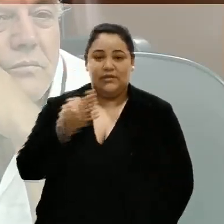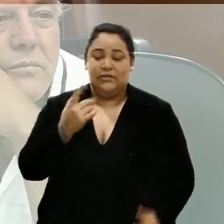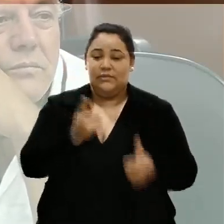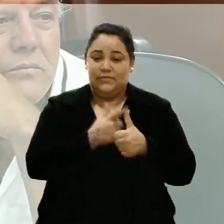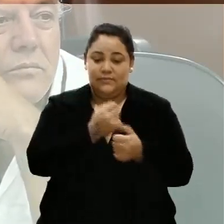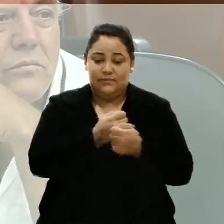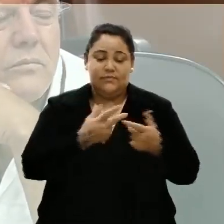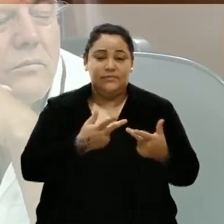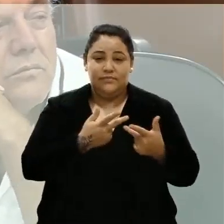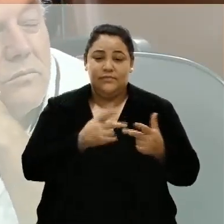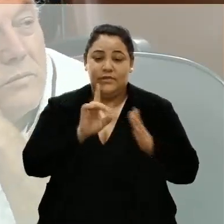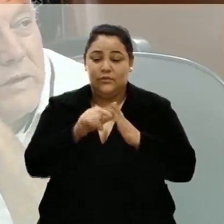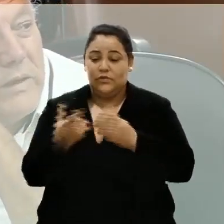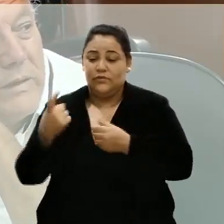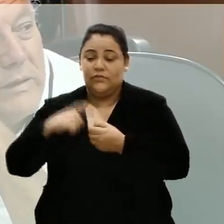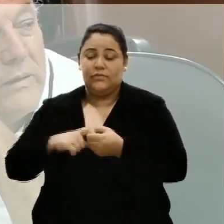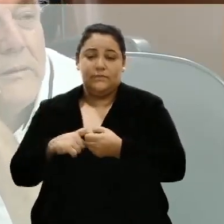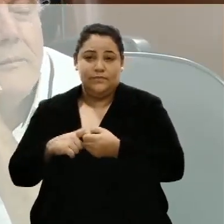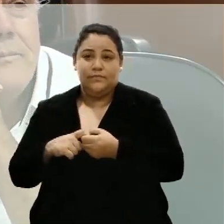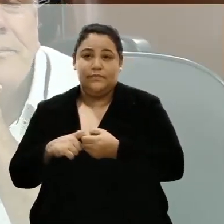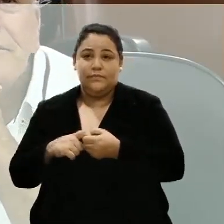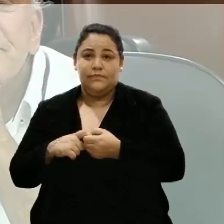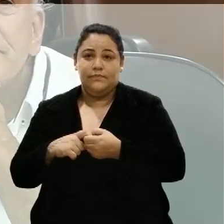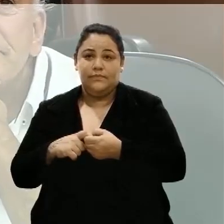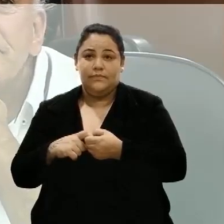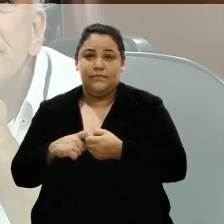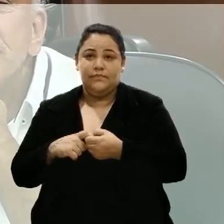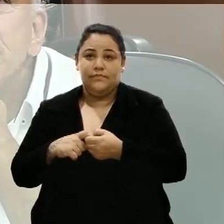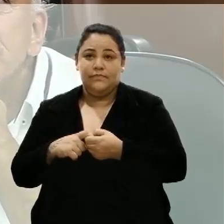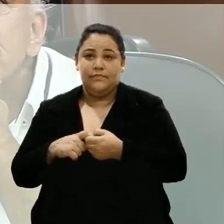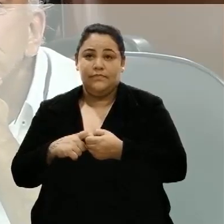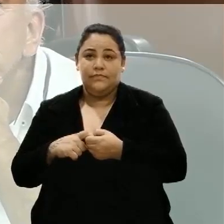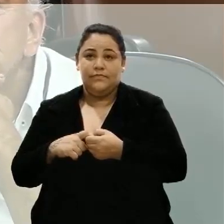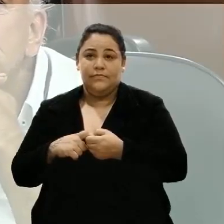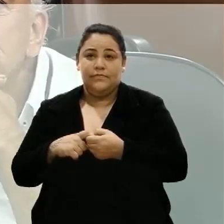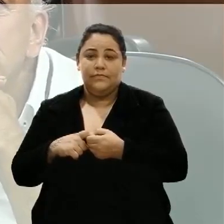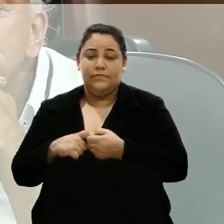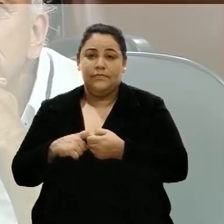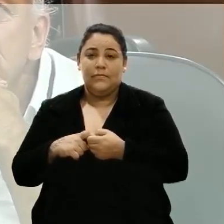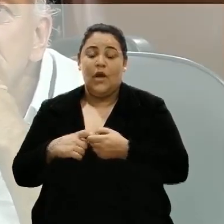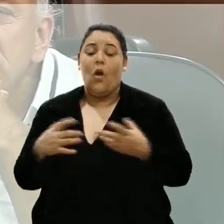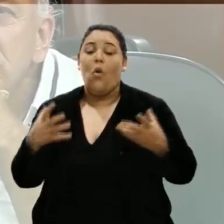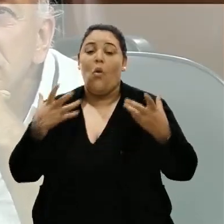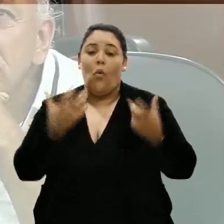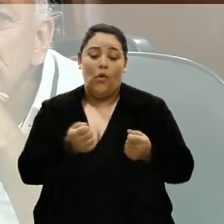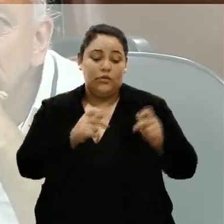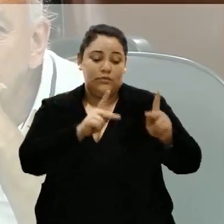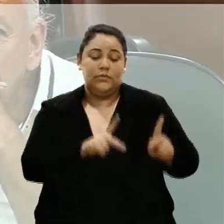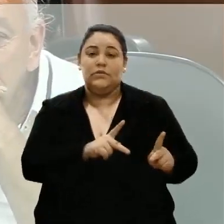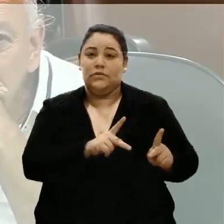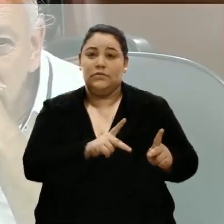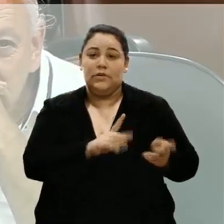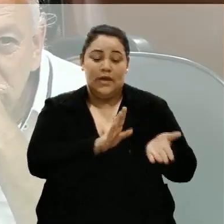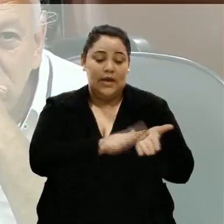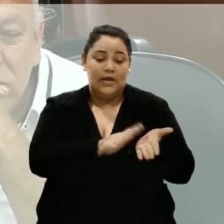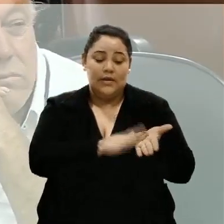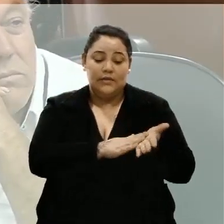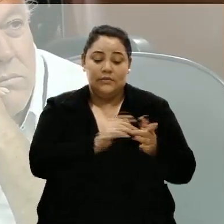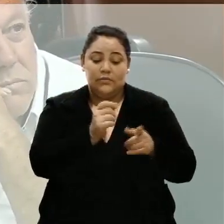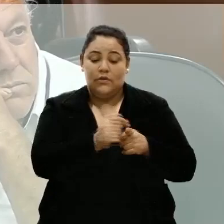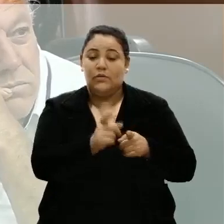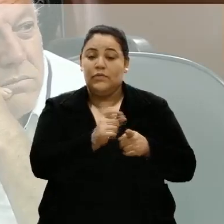retomar. E acho que vale um pedido de informações, a gente pode elaborar. Quantas pessoas recebem hoje aluguel social aqui na nossa